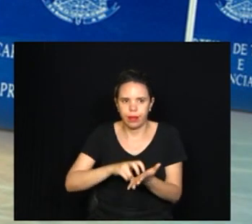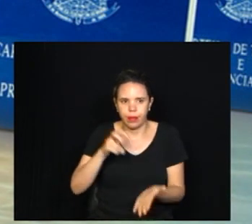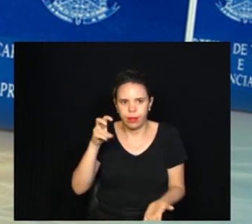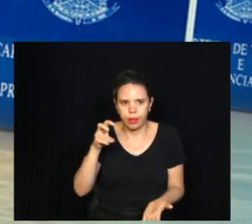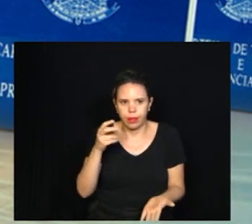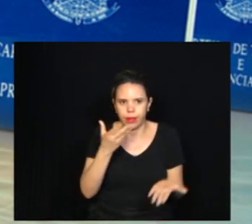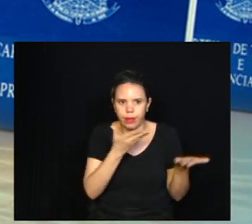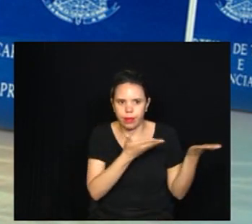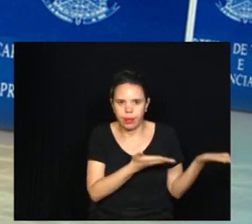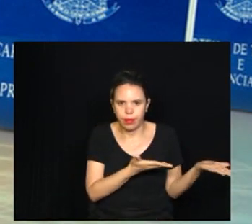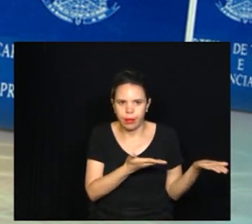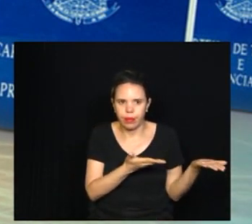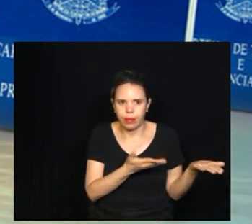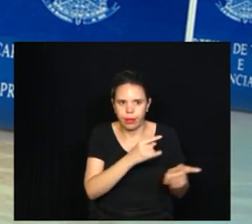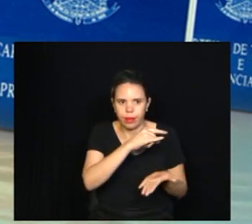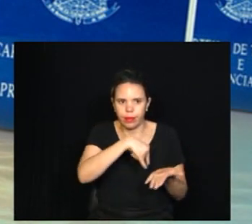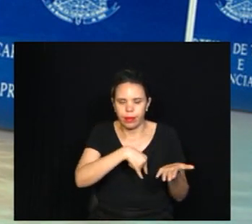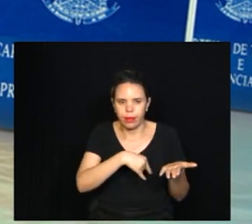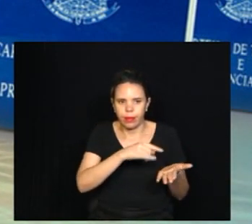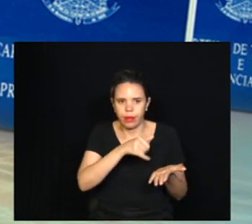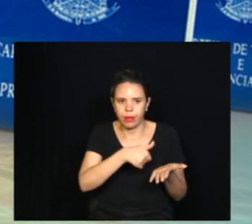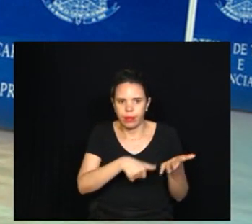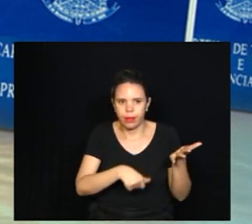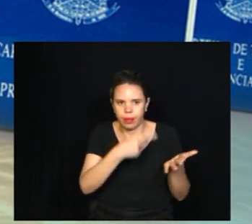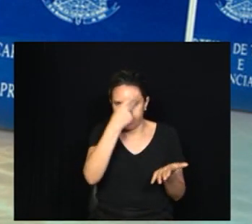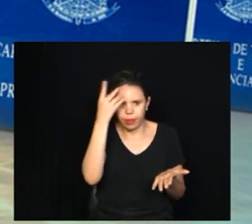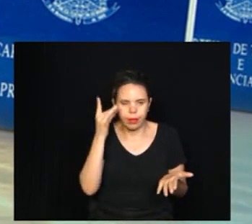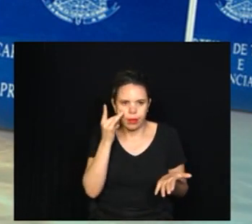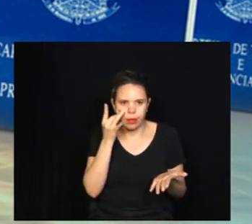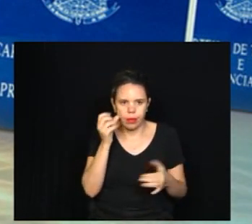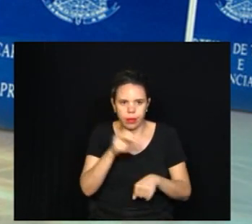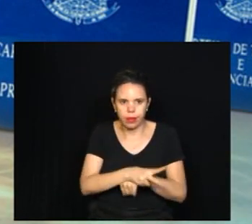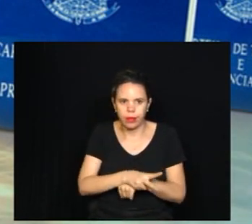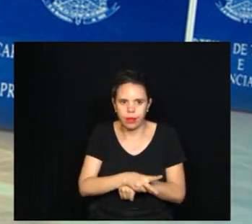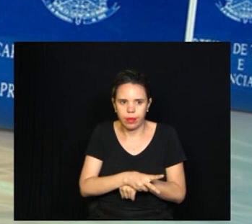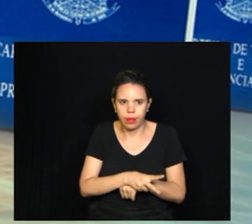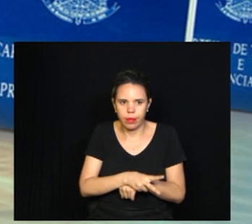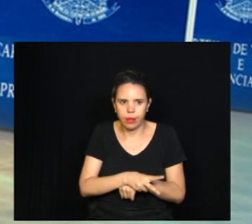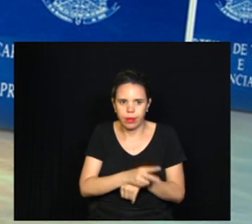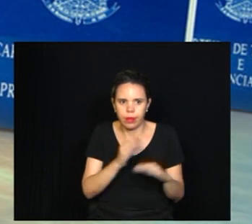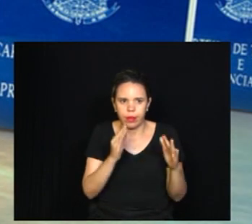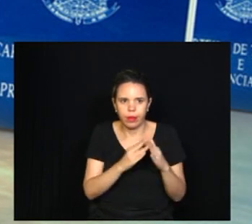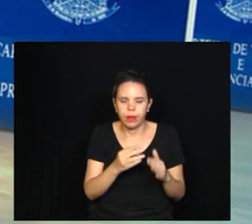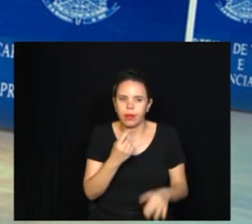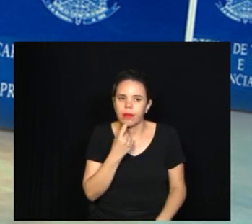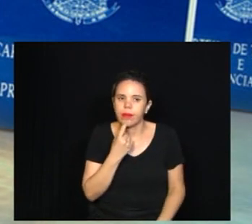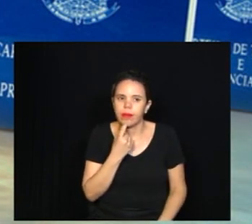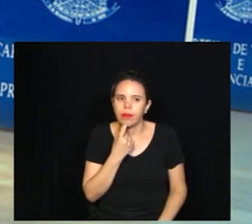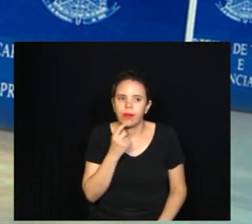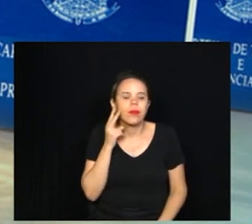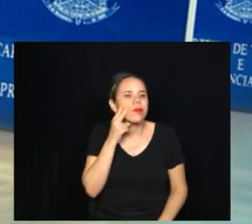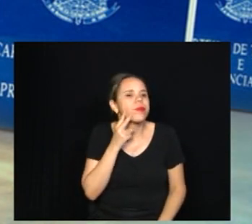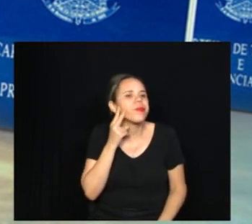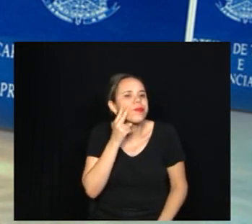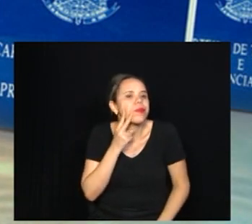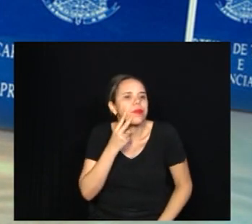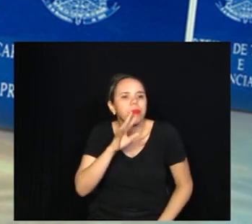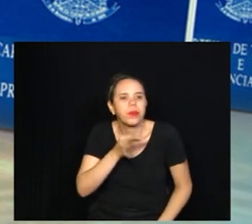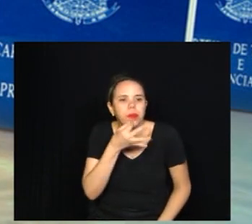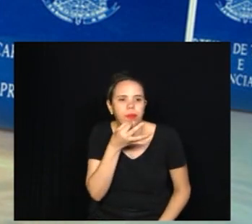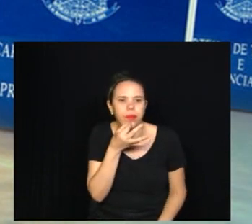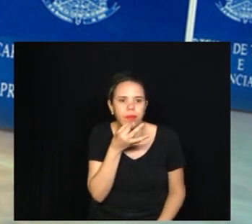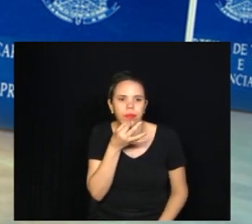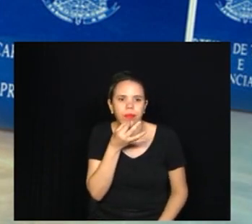da manhã, levando currículo e documentos pessoais. As vagas são para moradores de Campinas, Vinhedo,